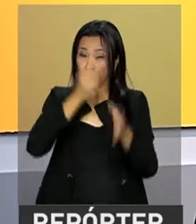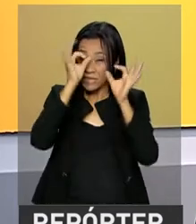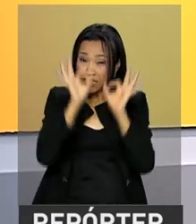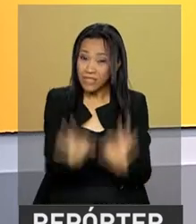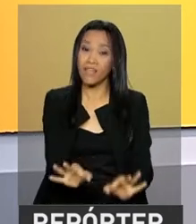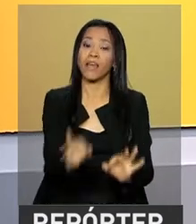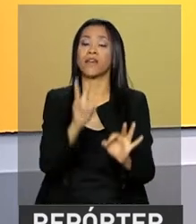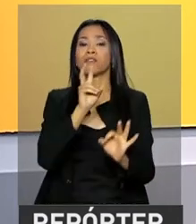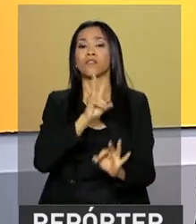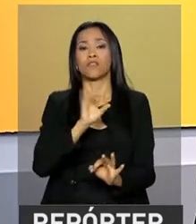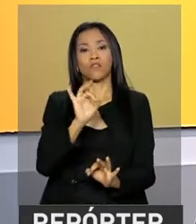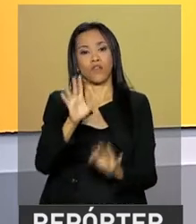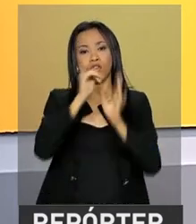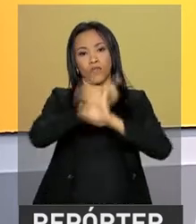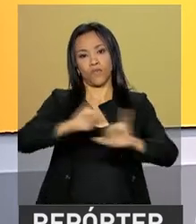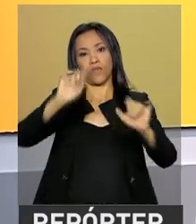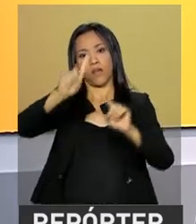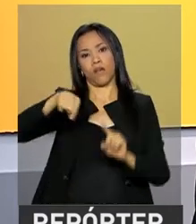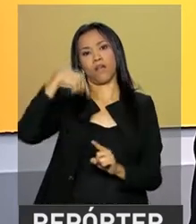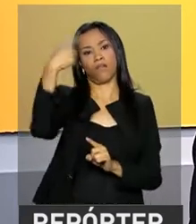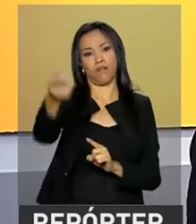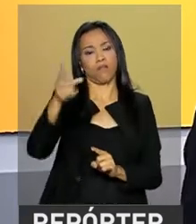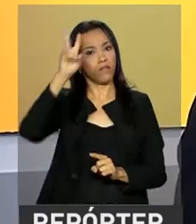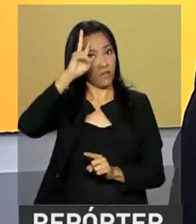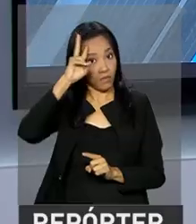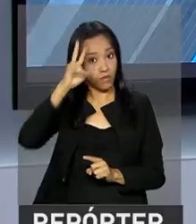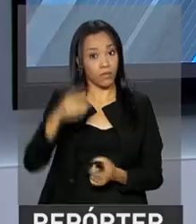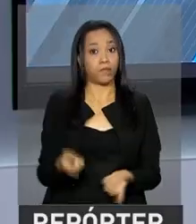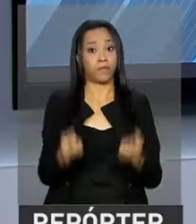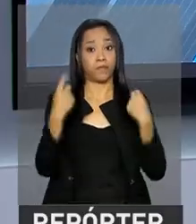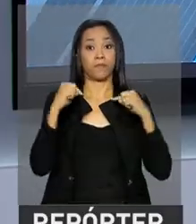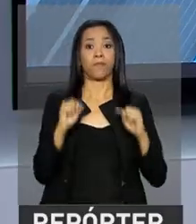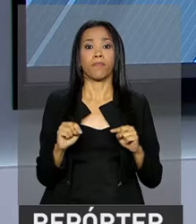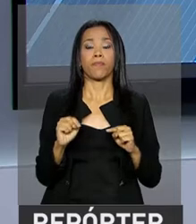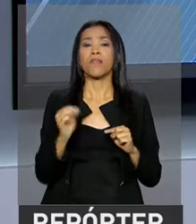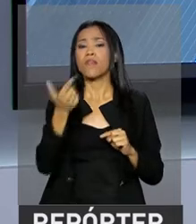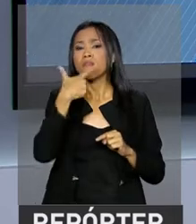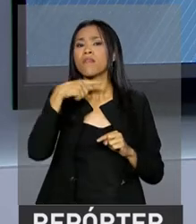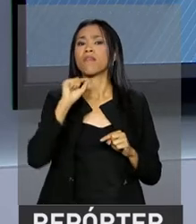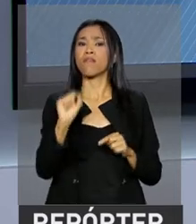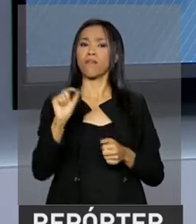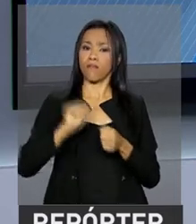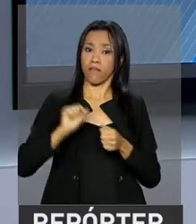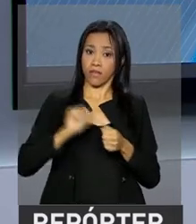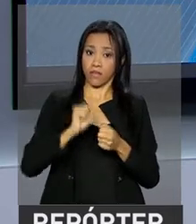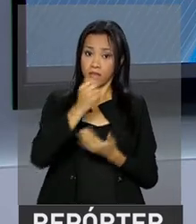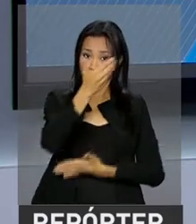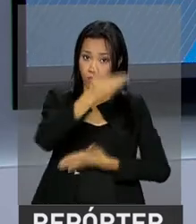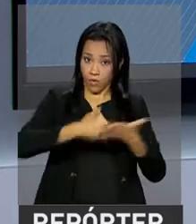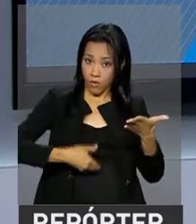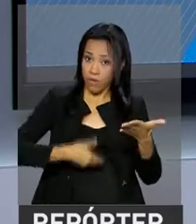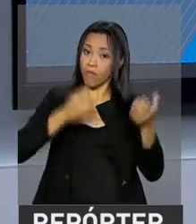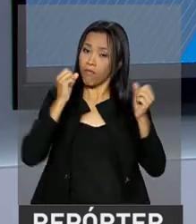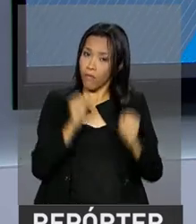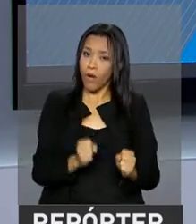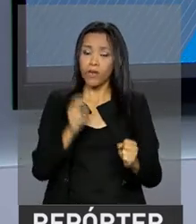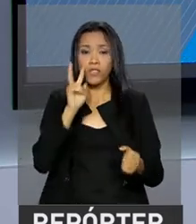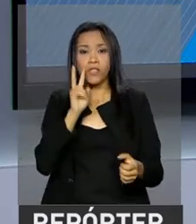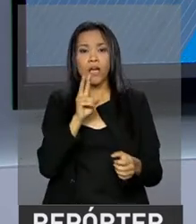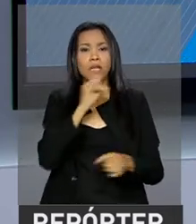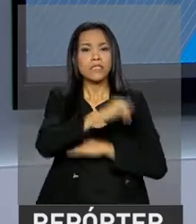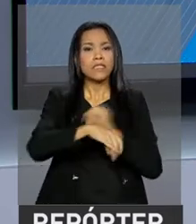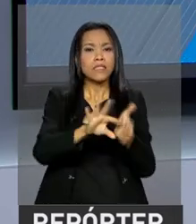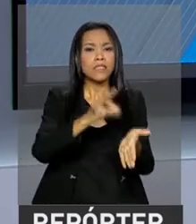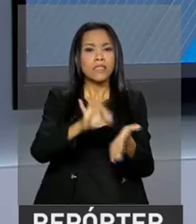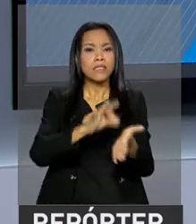só será divulgado na próxima segunda feira e quem vai fazer o exame pode acompanhar a inscrição pelo